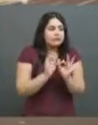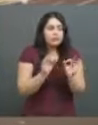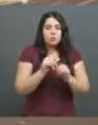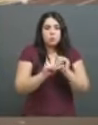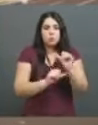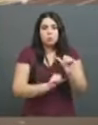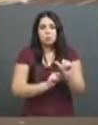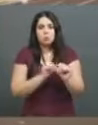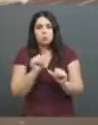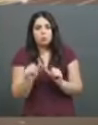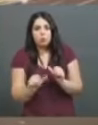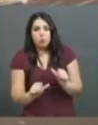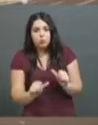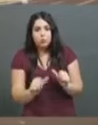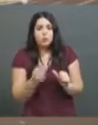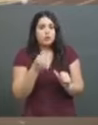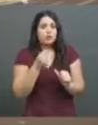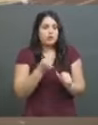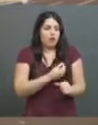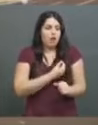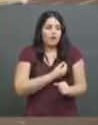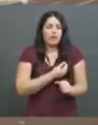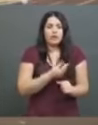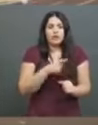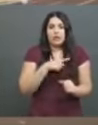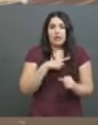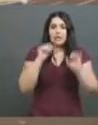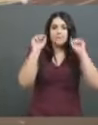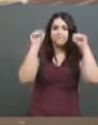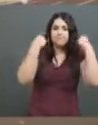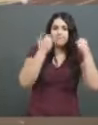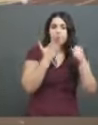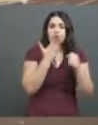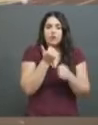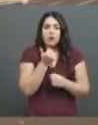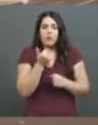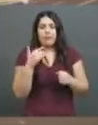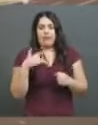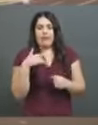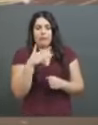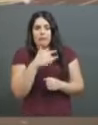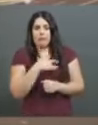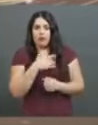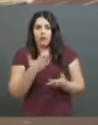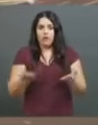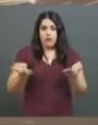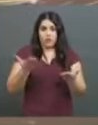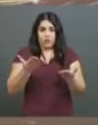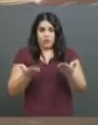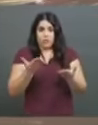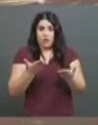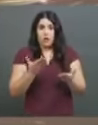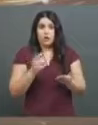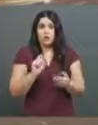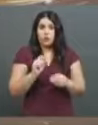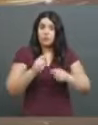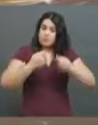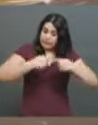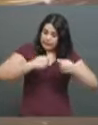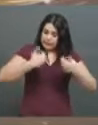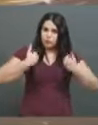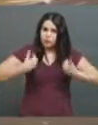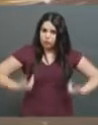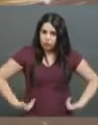colocar, inserir em sua rotina diária o exercício físico e alimentos saudáveis, alimentação equilibrada de acordo com o que você realmente